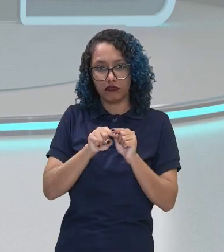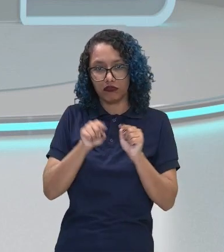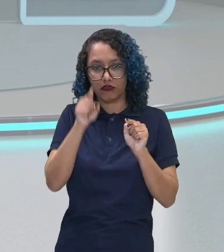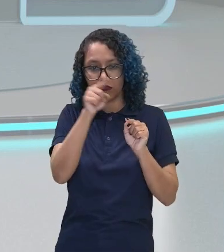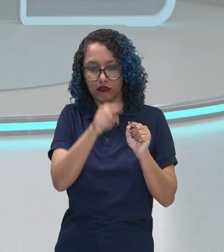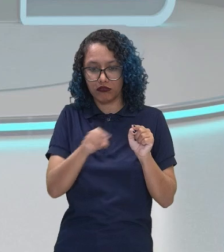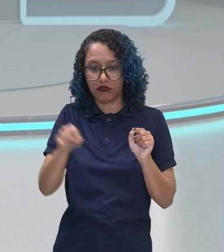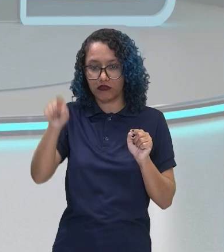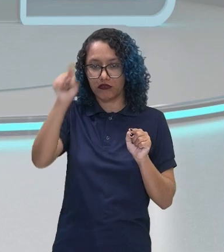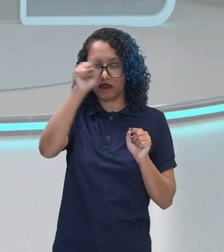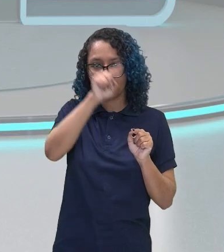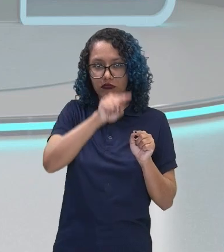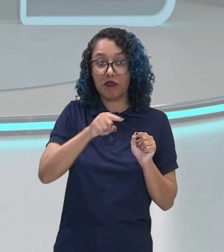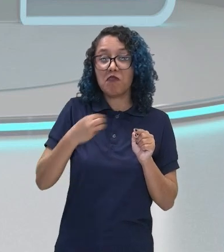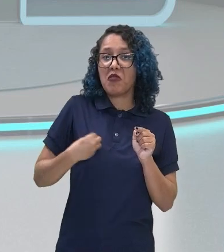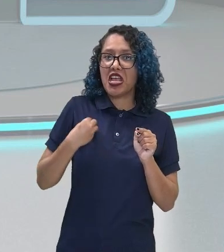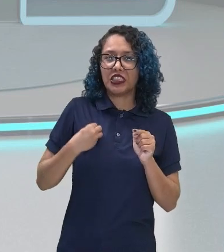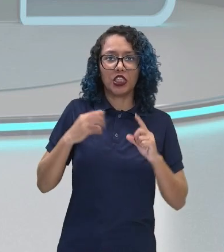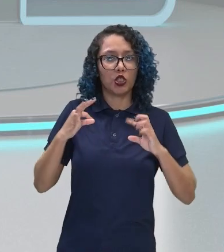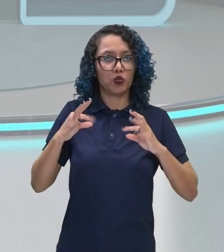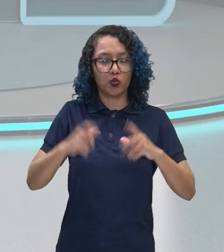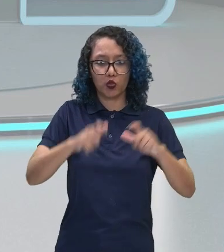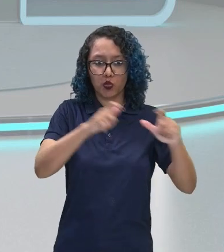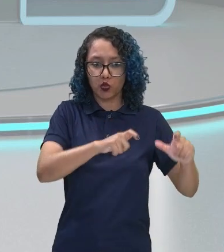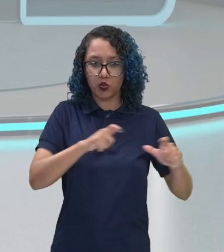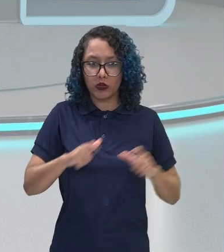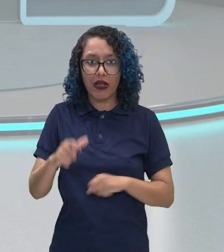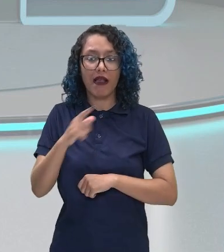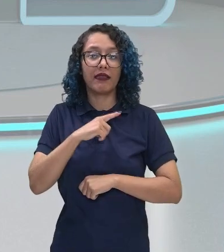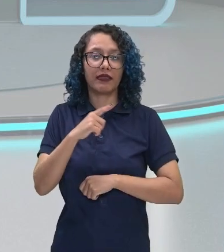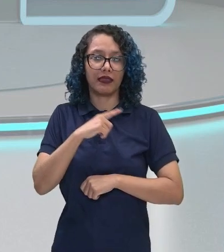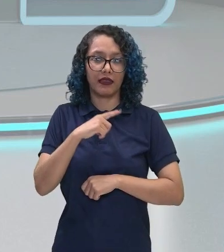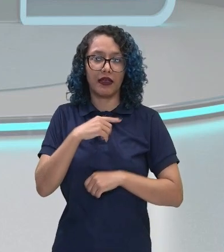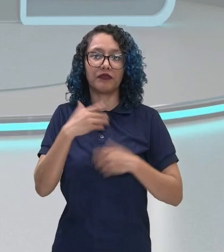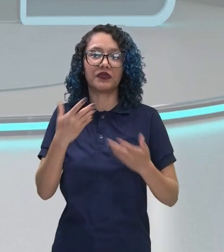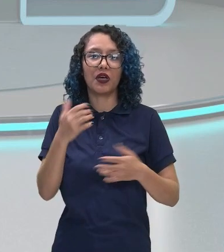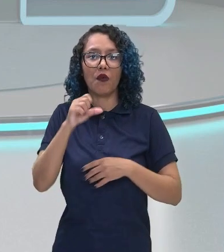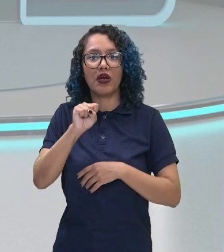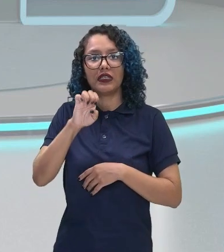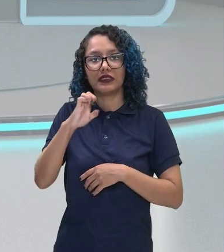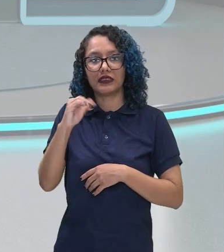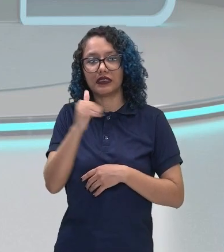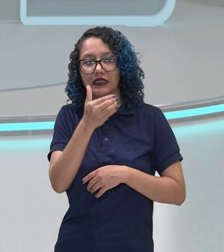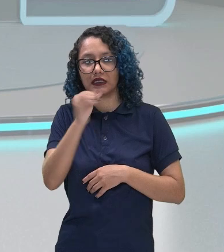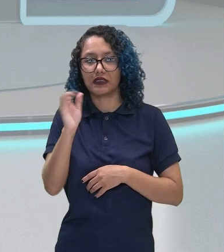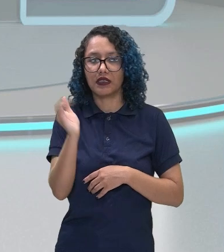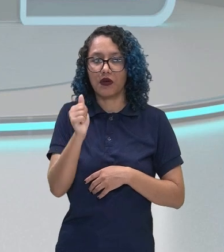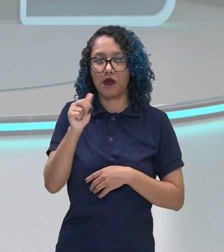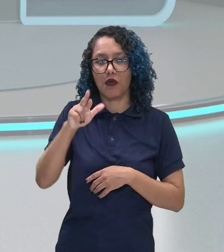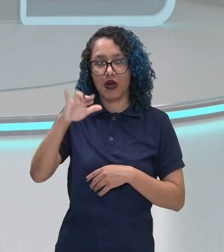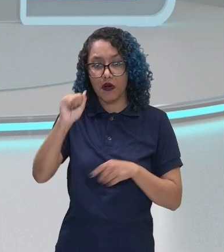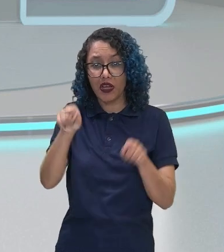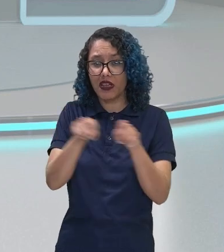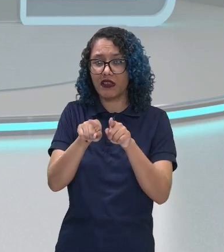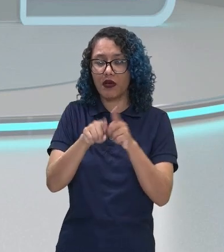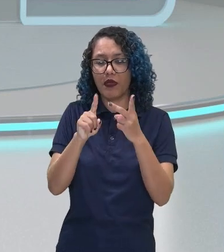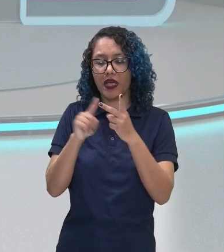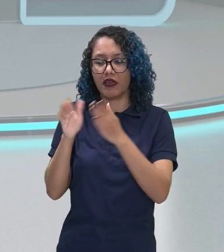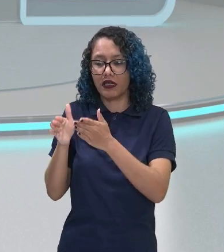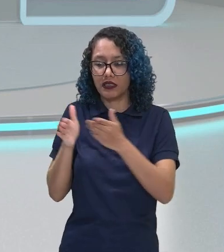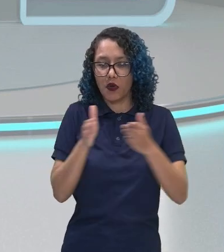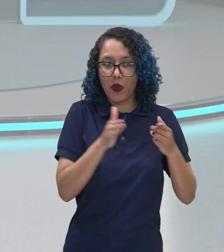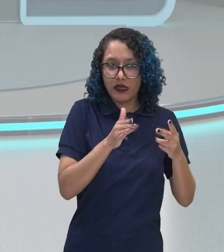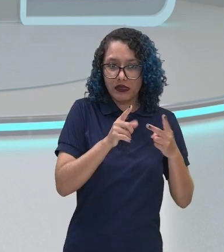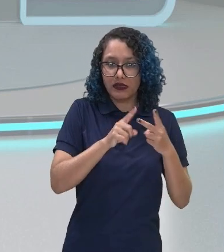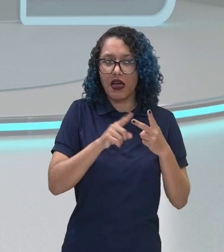em tudo. A seção áurea é a sequência de Fibonacci. Então aqui